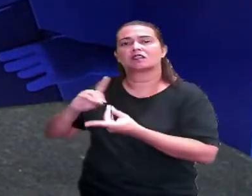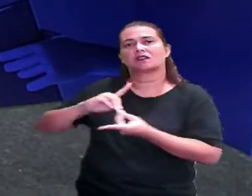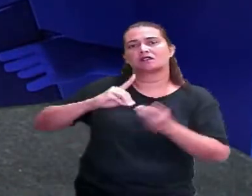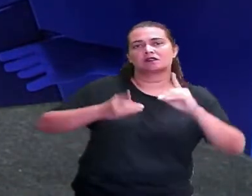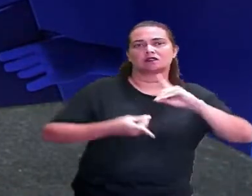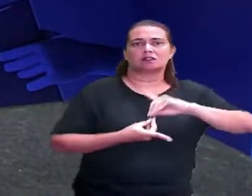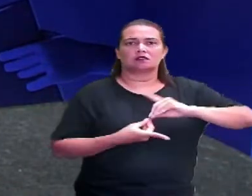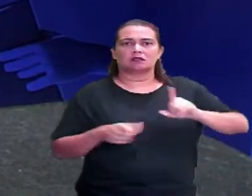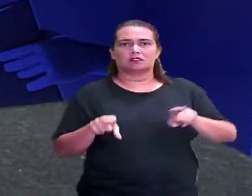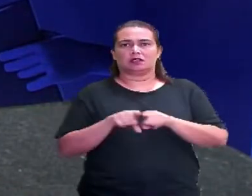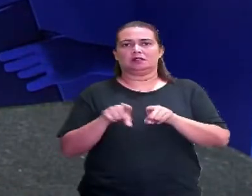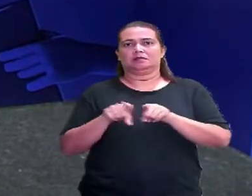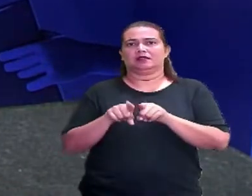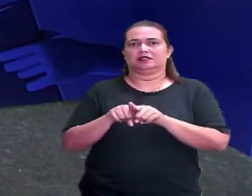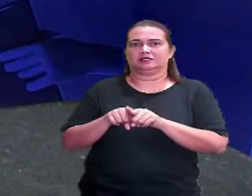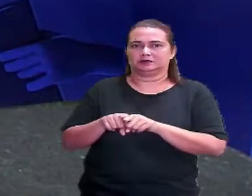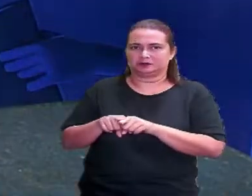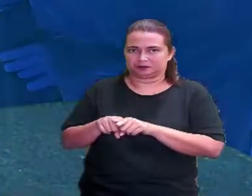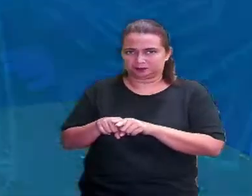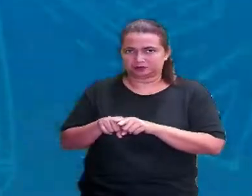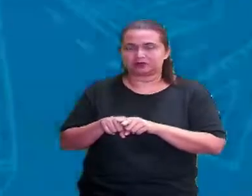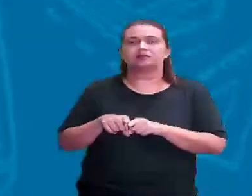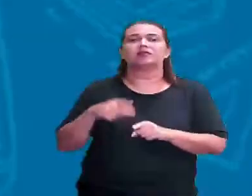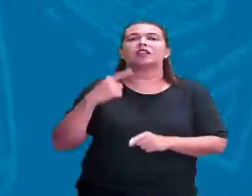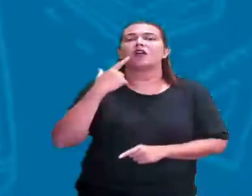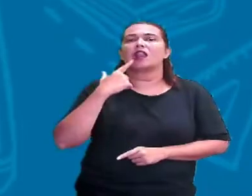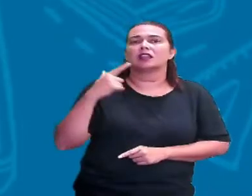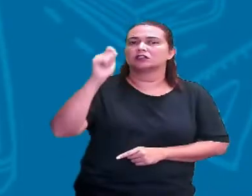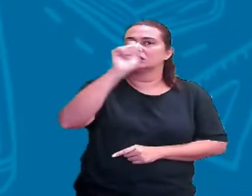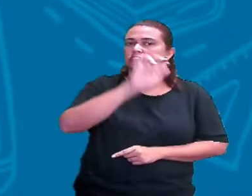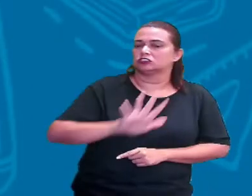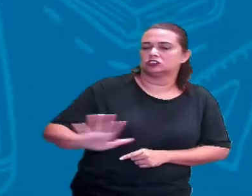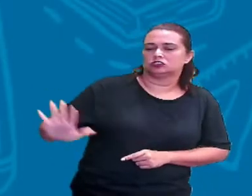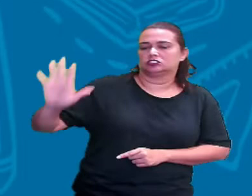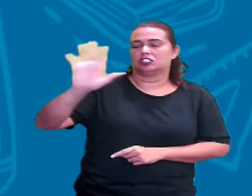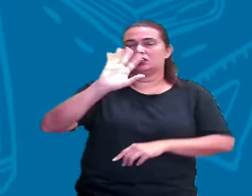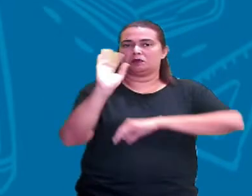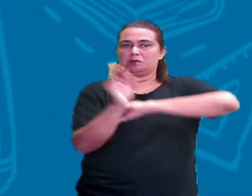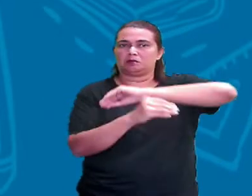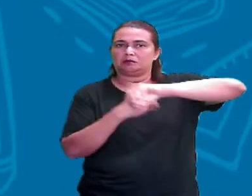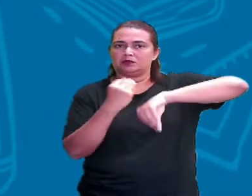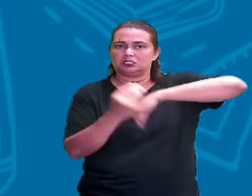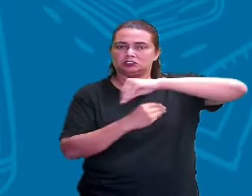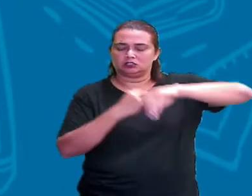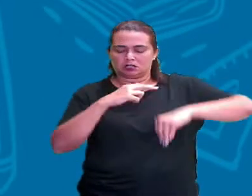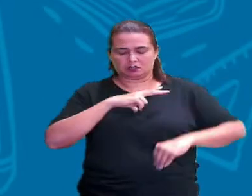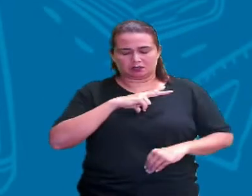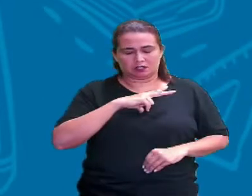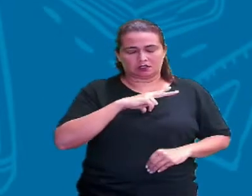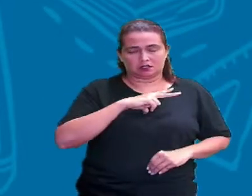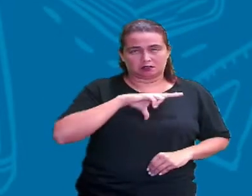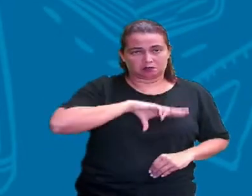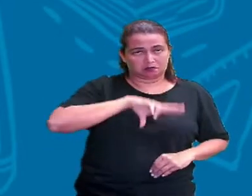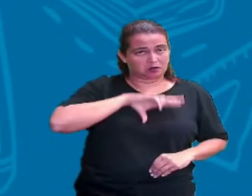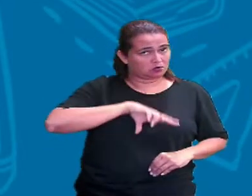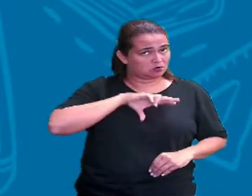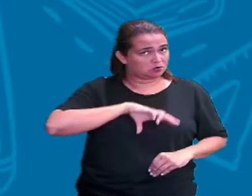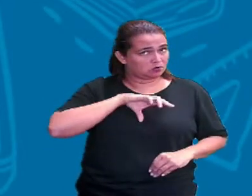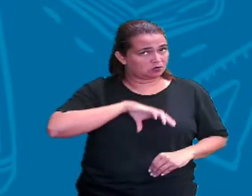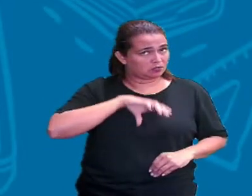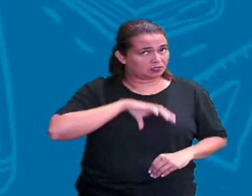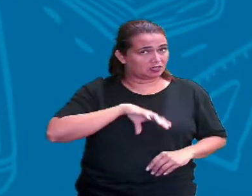Okay? Então, língua geral era o nome dado à linguagem que misturava português e as línguas faladas aqui na época